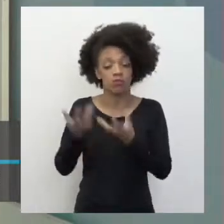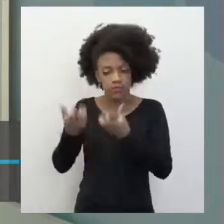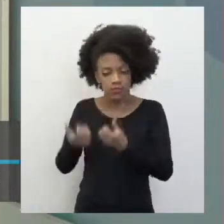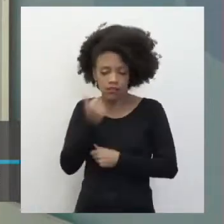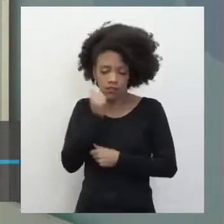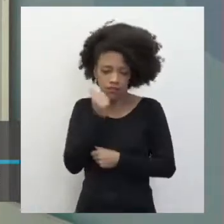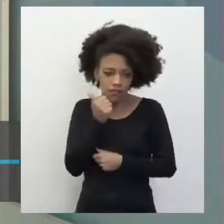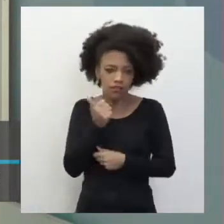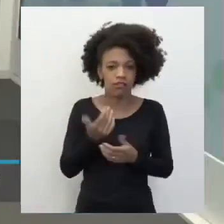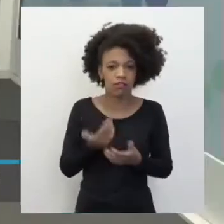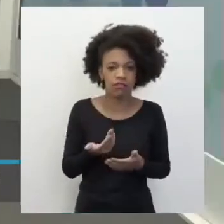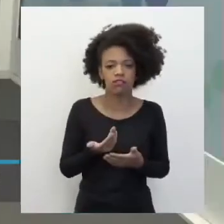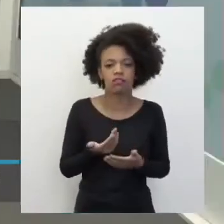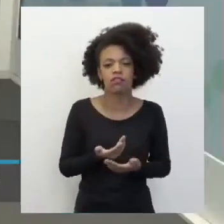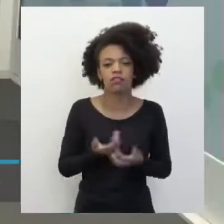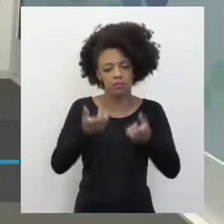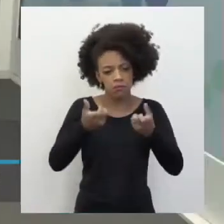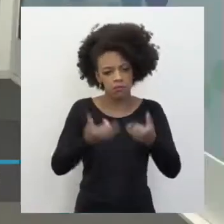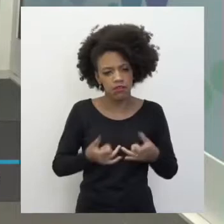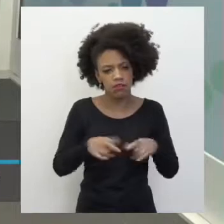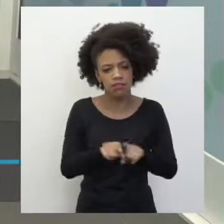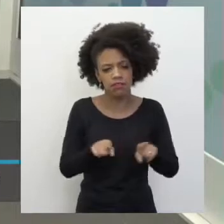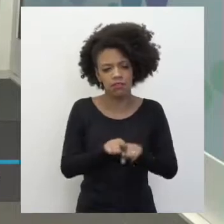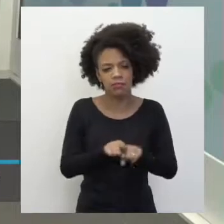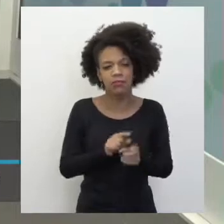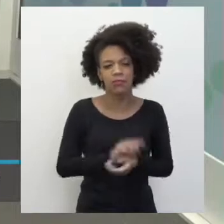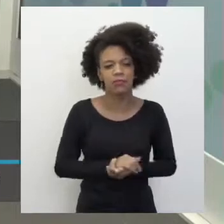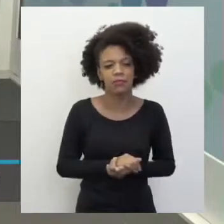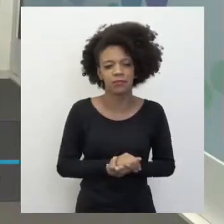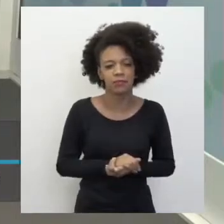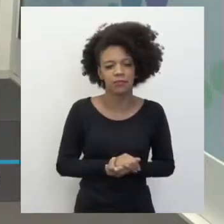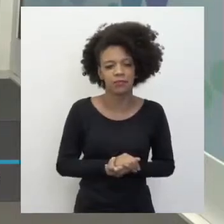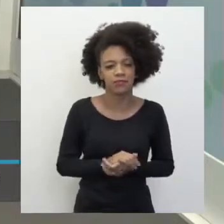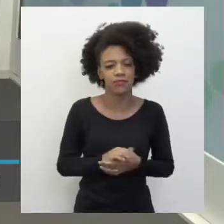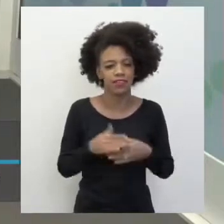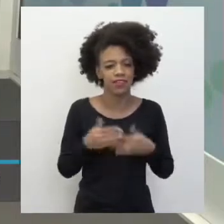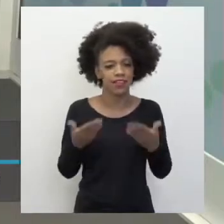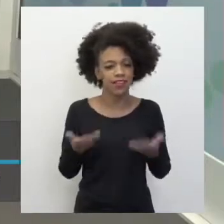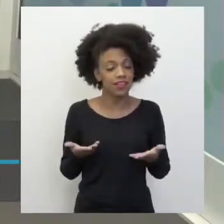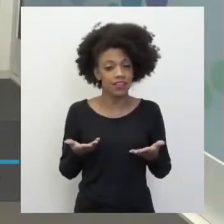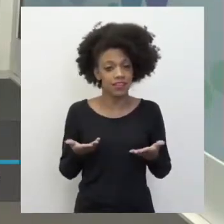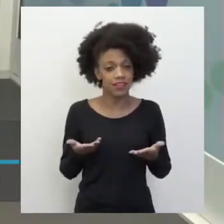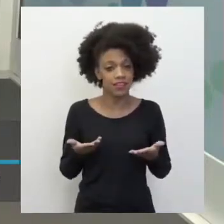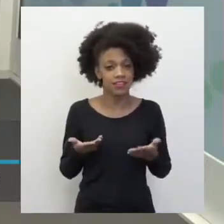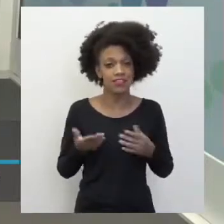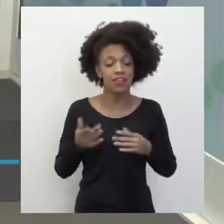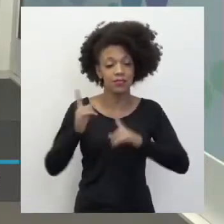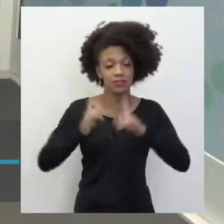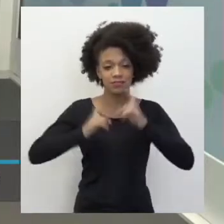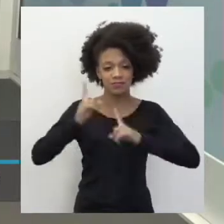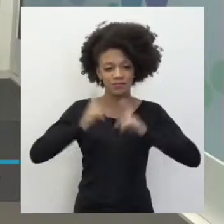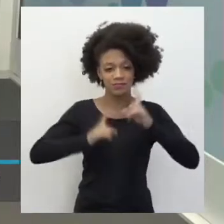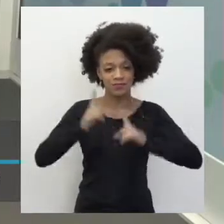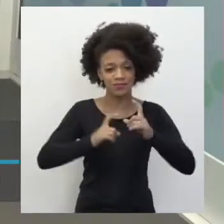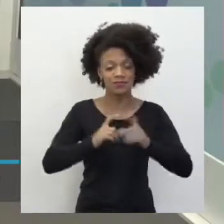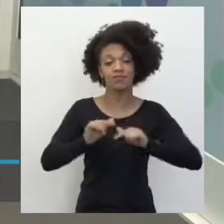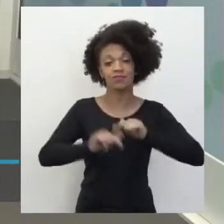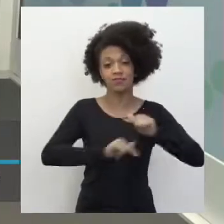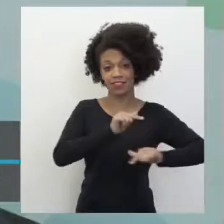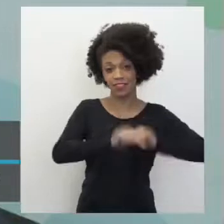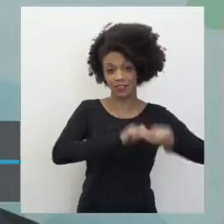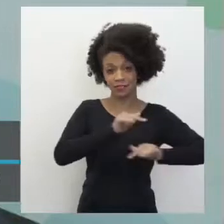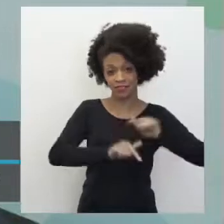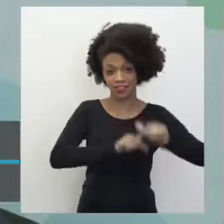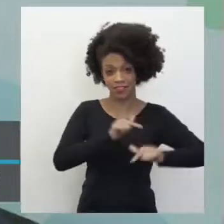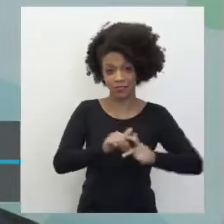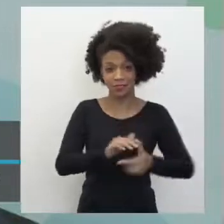Aí a gente poderia entrar até naquela aula de mito e lenda, né, Débora? Fica meio parecido Esses também. contos, já que muitos estão colocando aqui que gostam de trabalhar, tem no